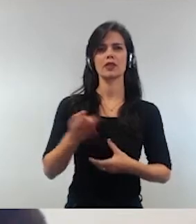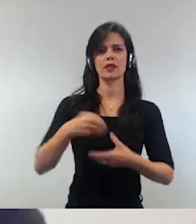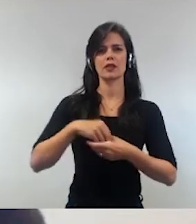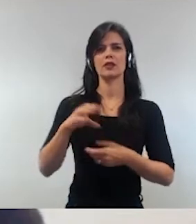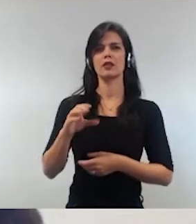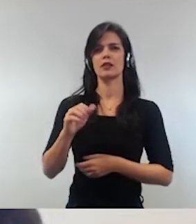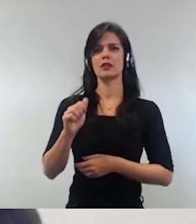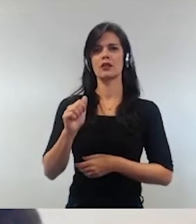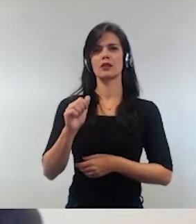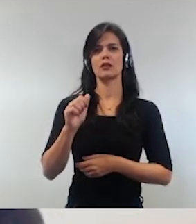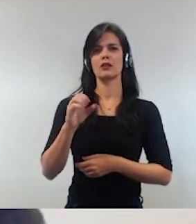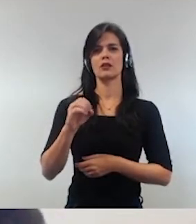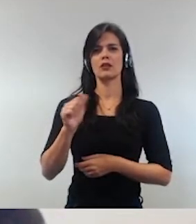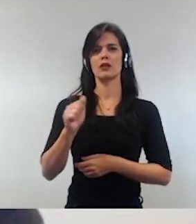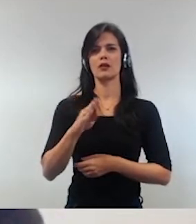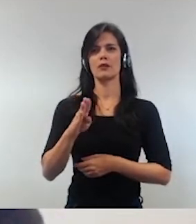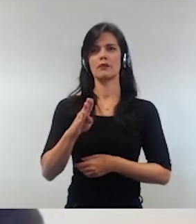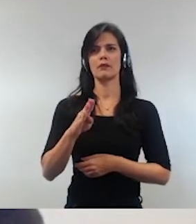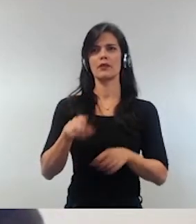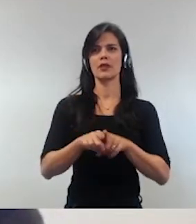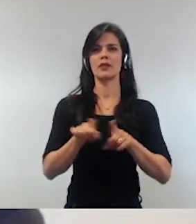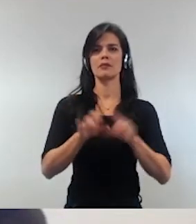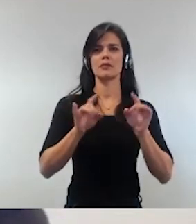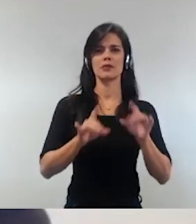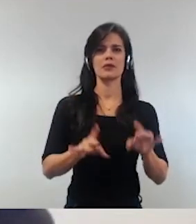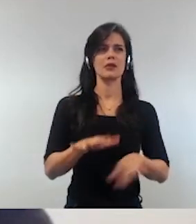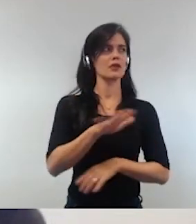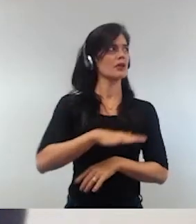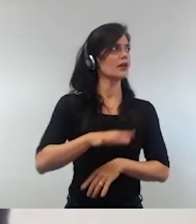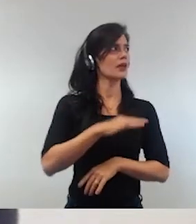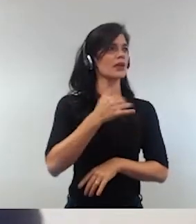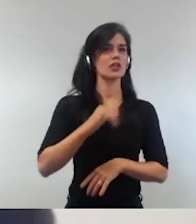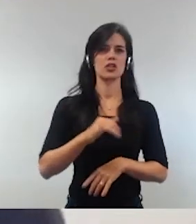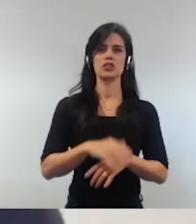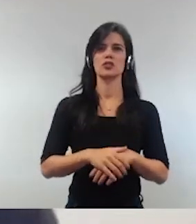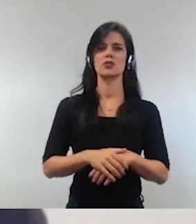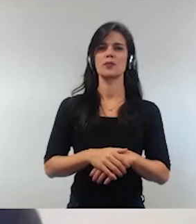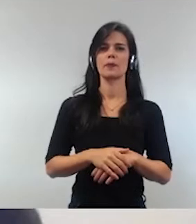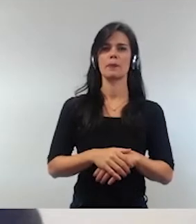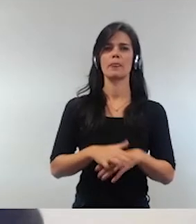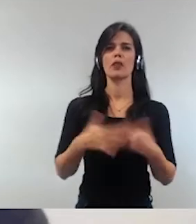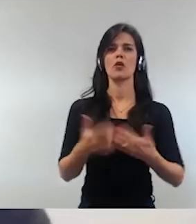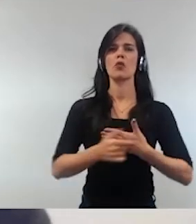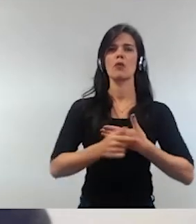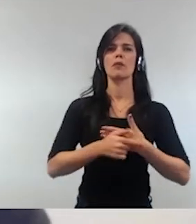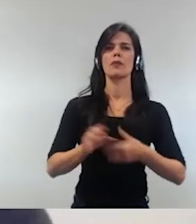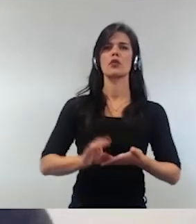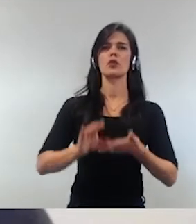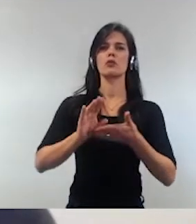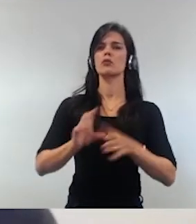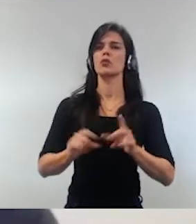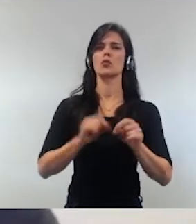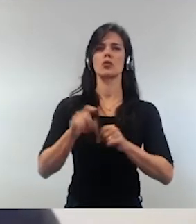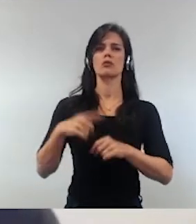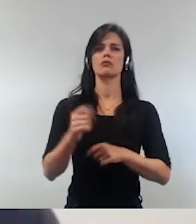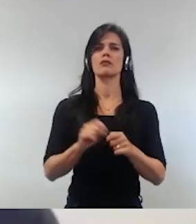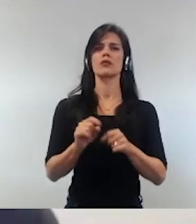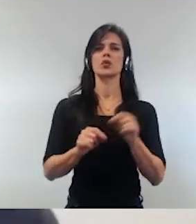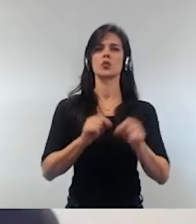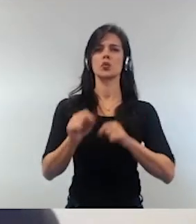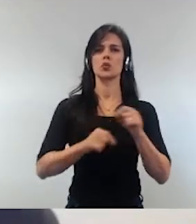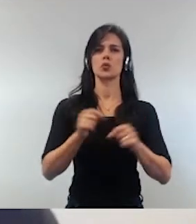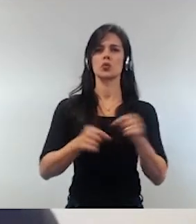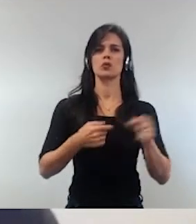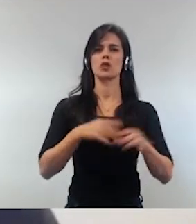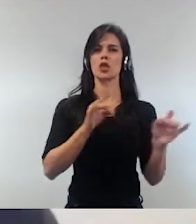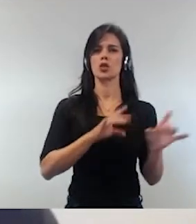também grandes especialistas do setor de energia. E qual que é o papel da comissão? O que nós fazemos? Né?